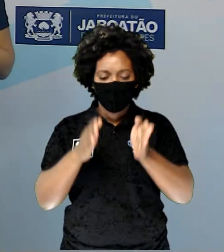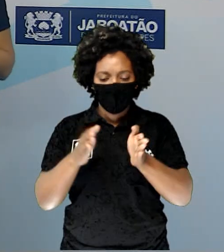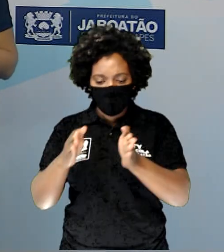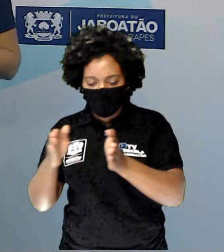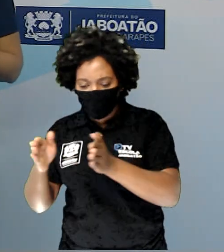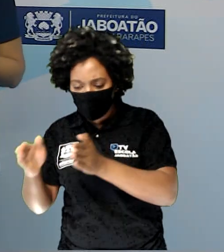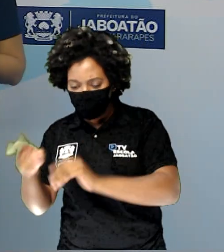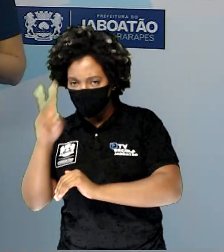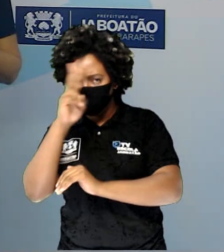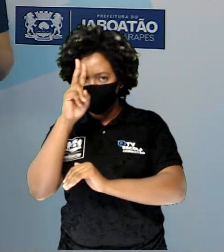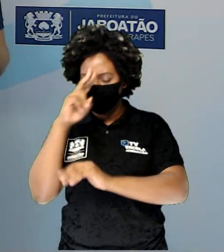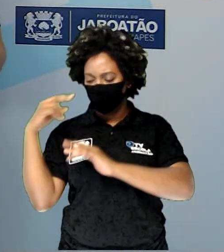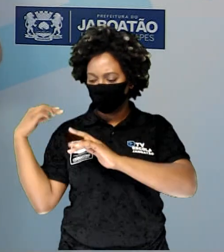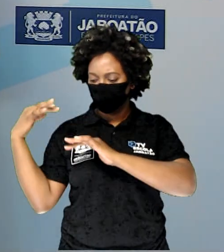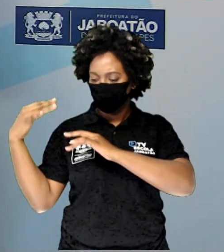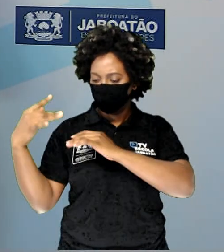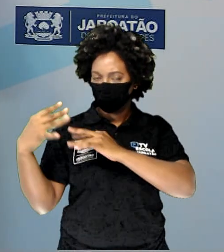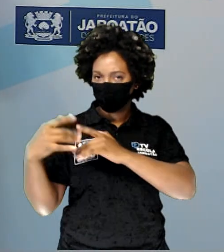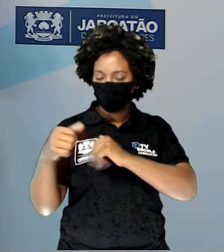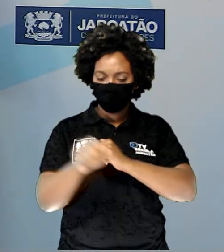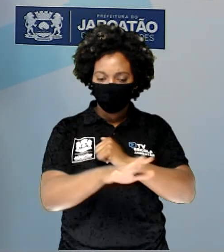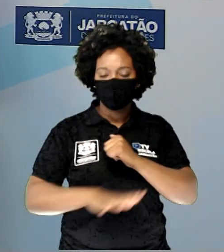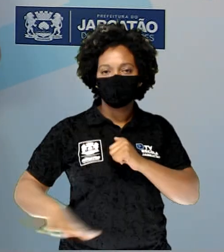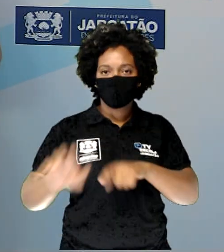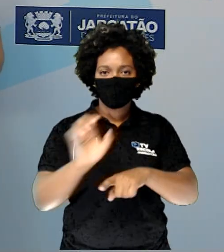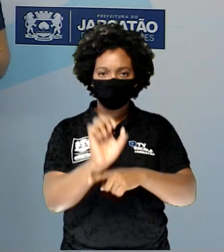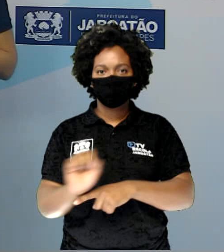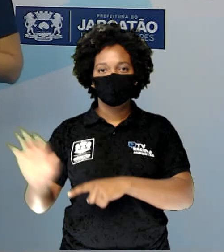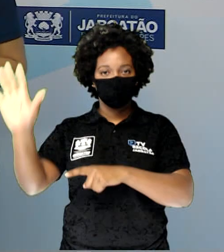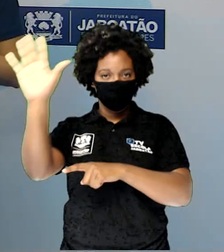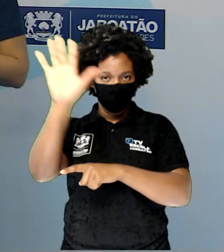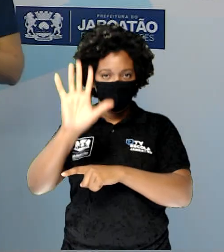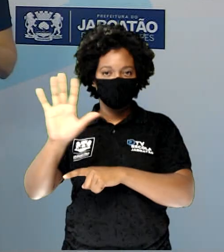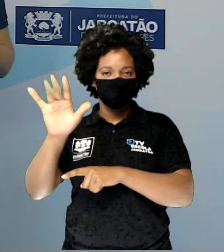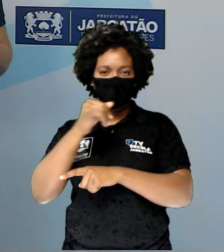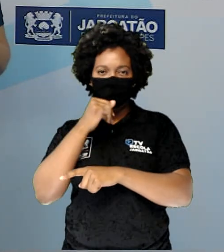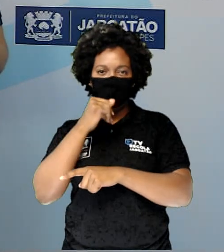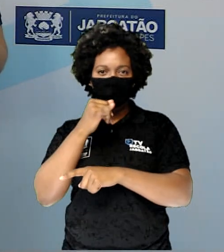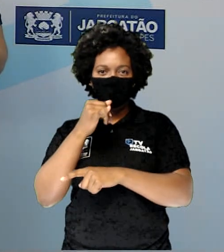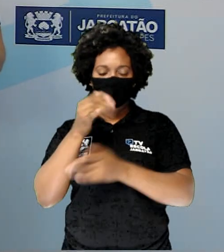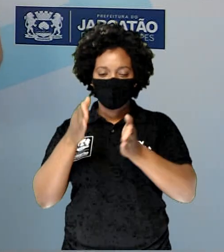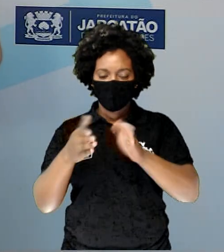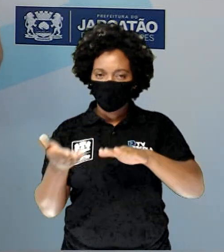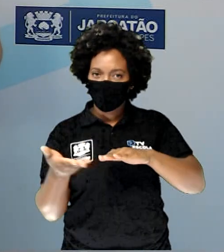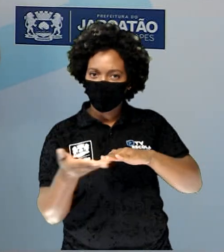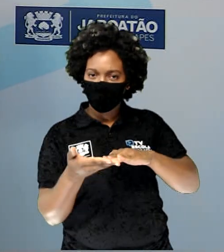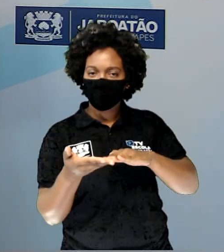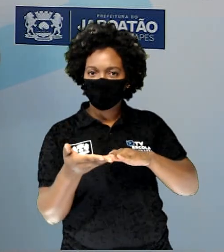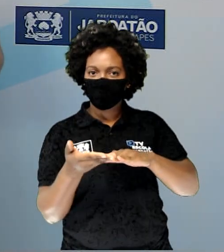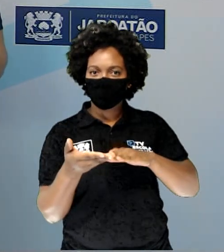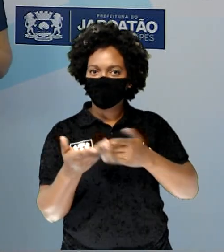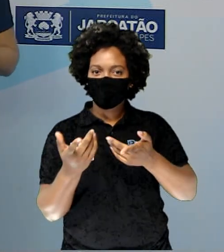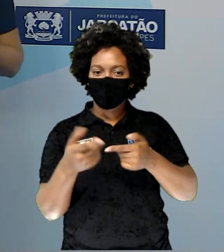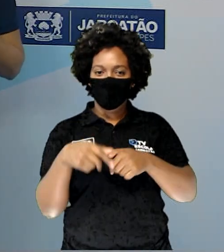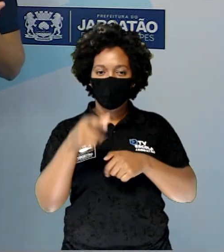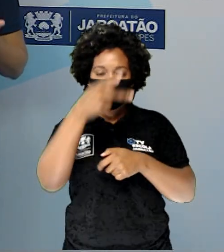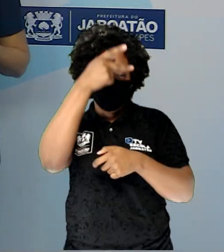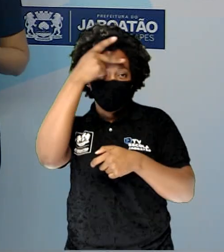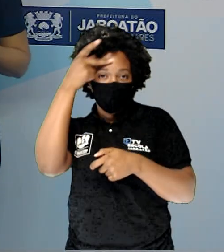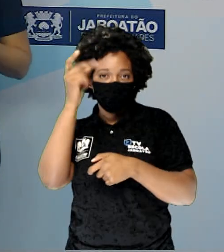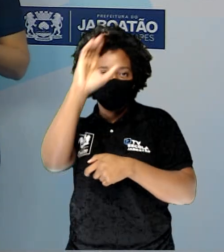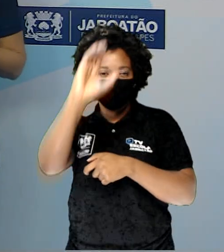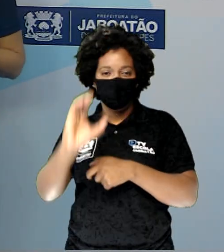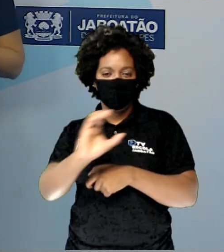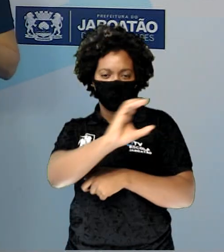da história. Em alguns lugares da Europa, por exemplo, durante a Idade Média, eram os membros da